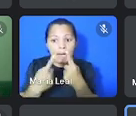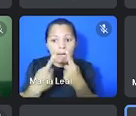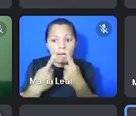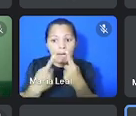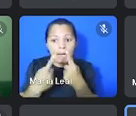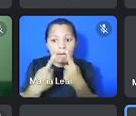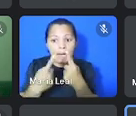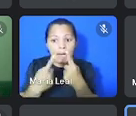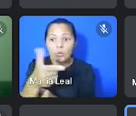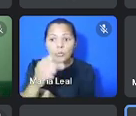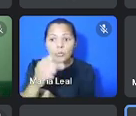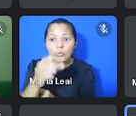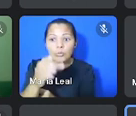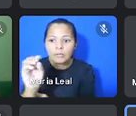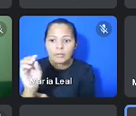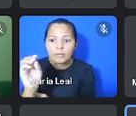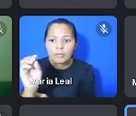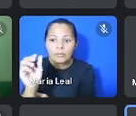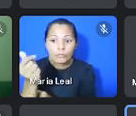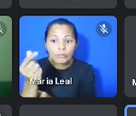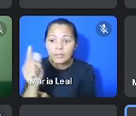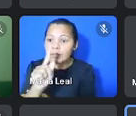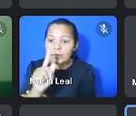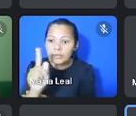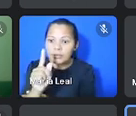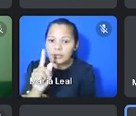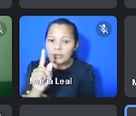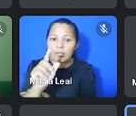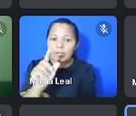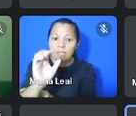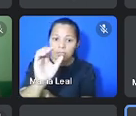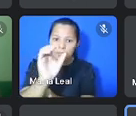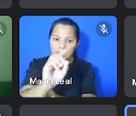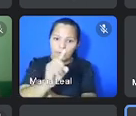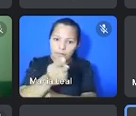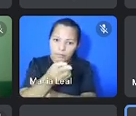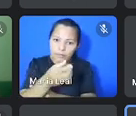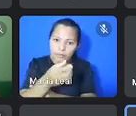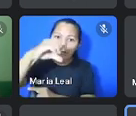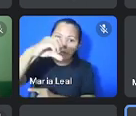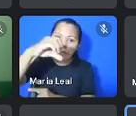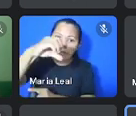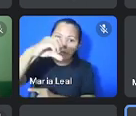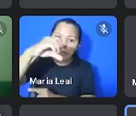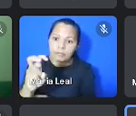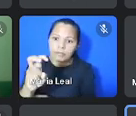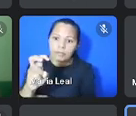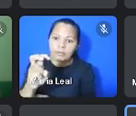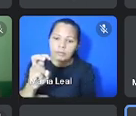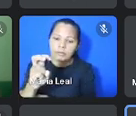mais 200. O valor já é 0,95 vezes 200.